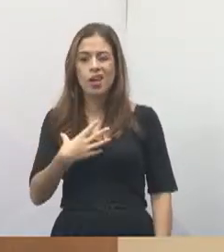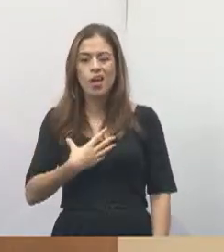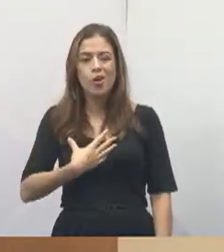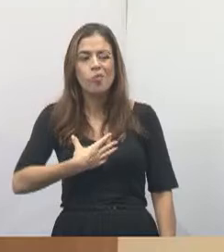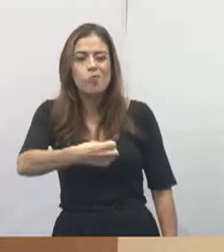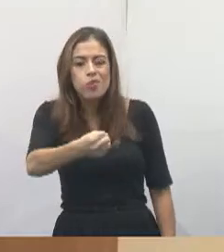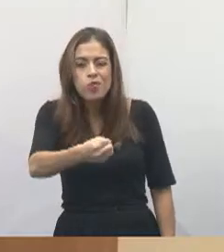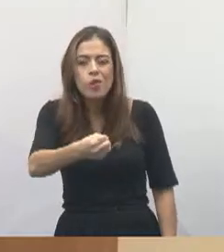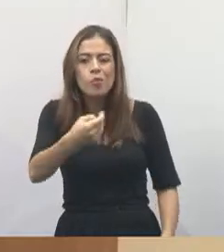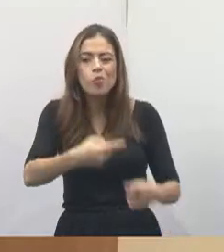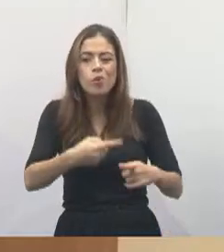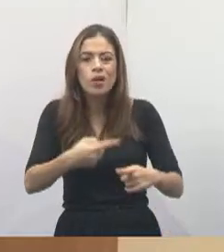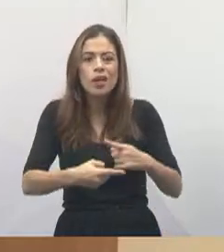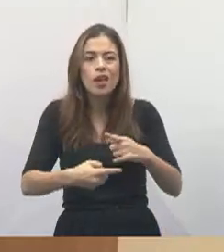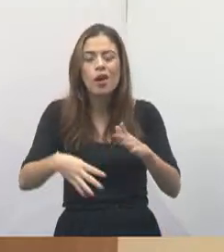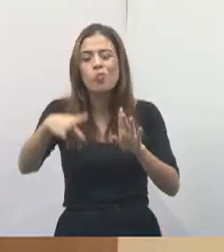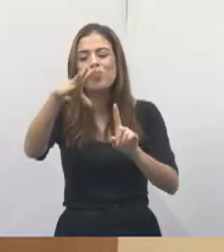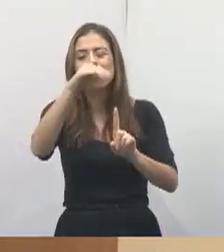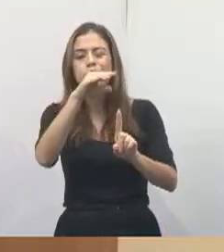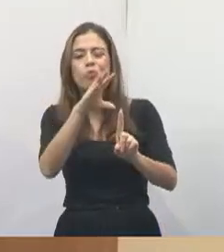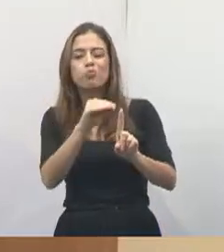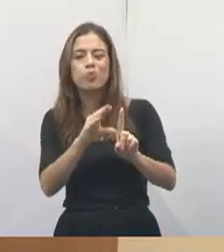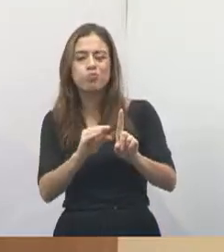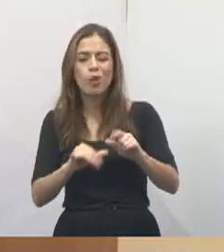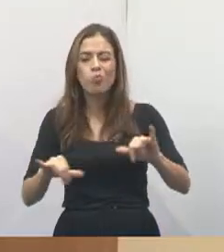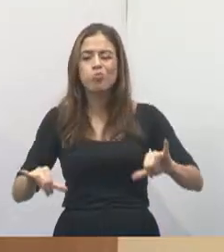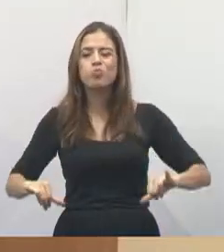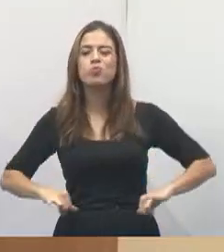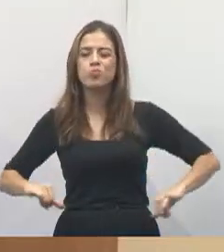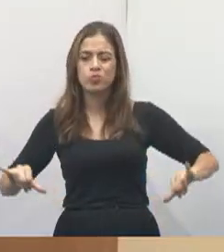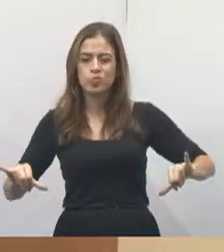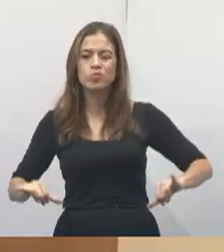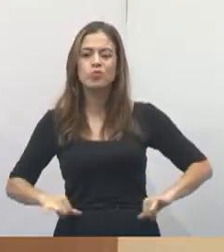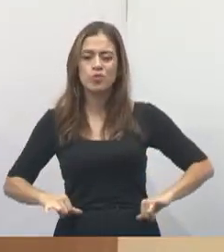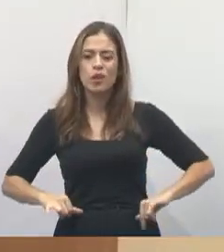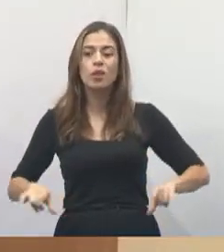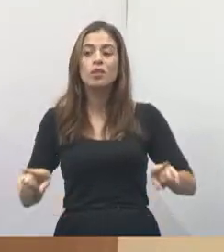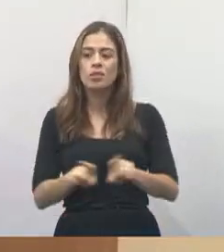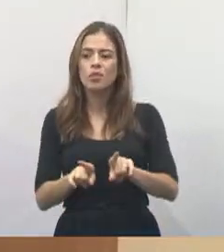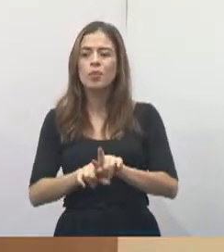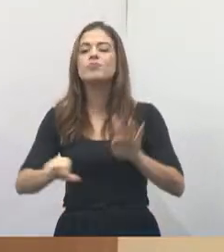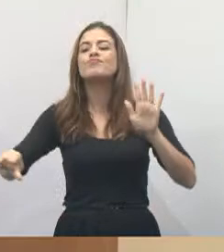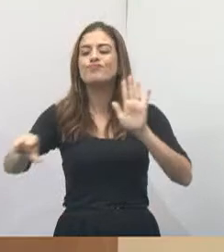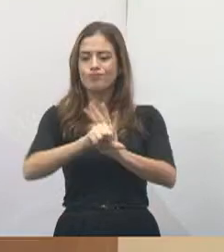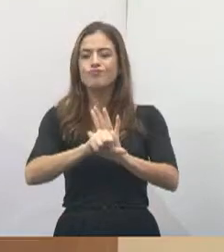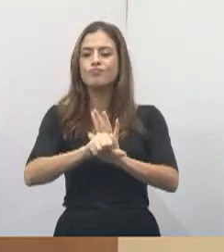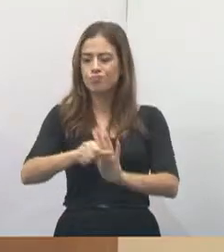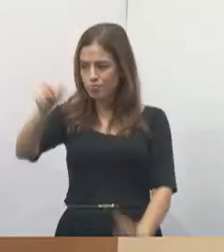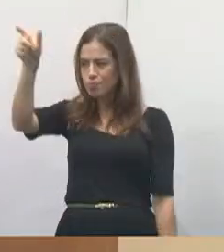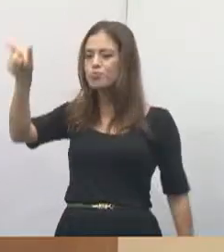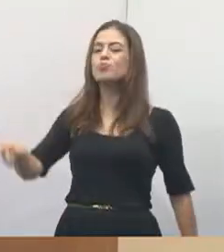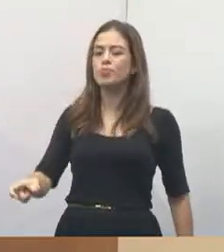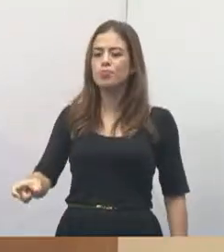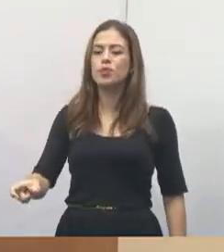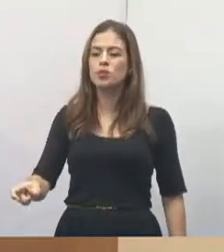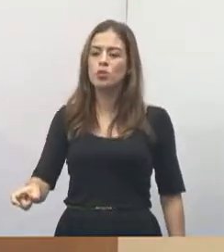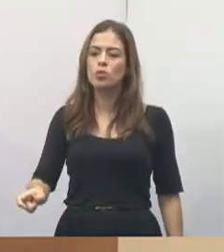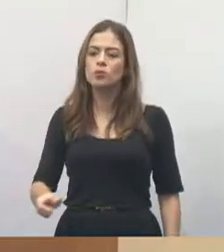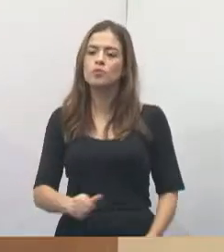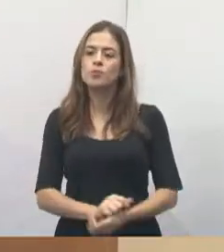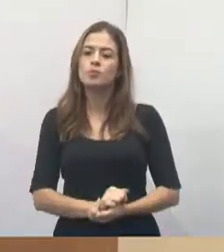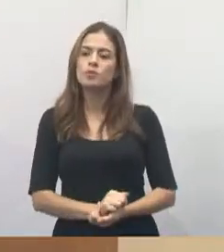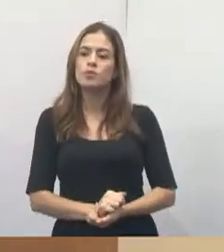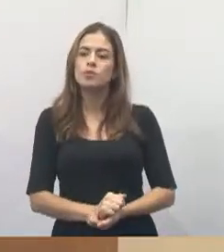em razão dos abusos sofridos também é considerado como hediondo para quem causou aquele